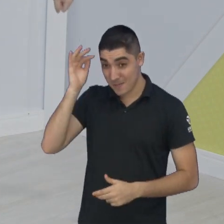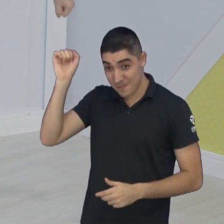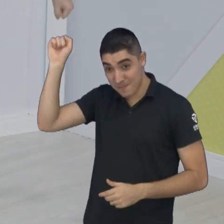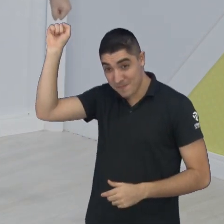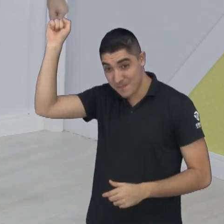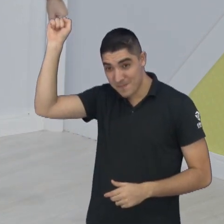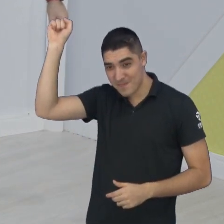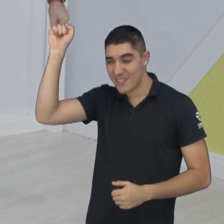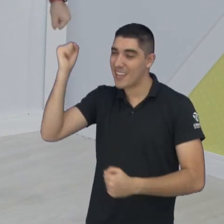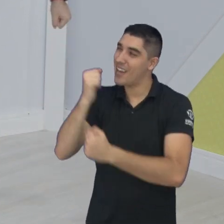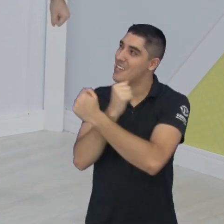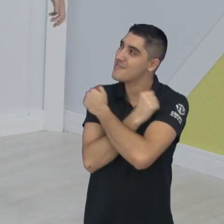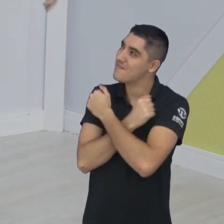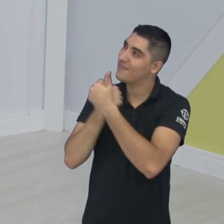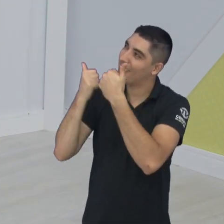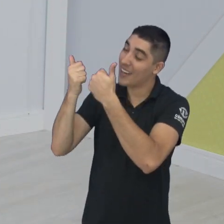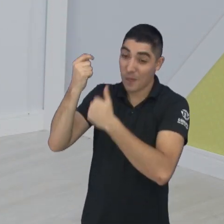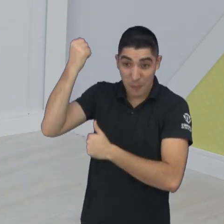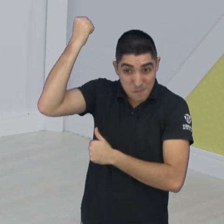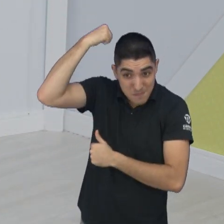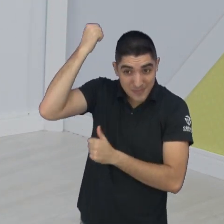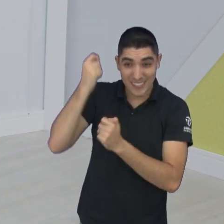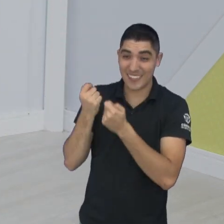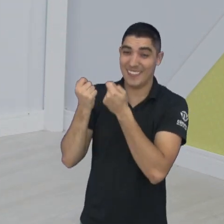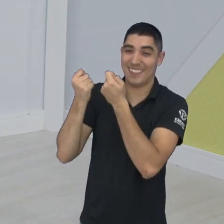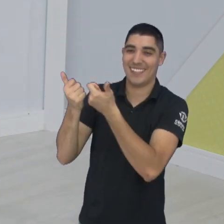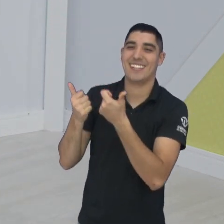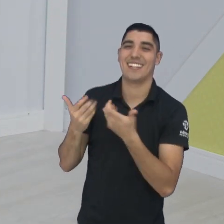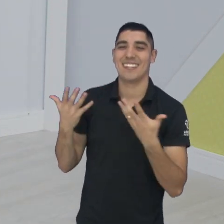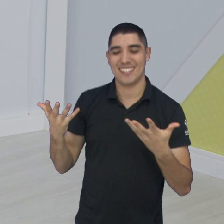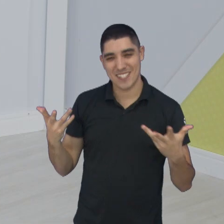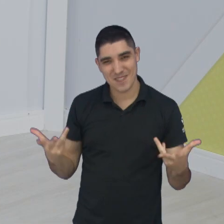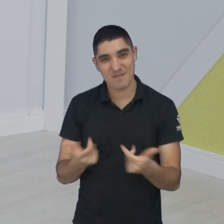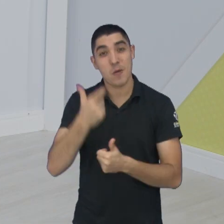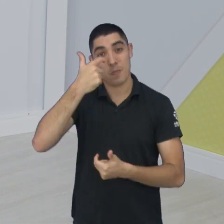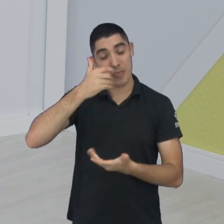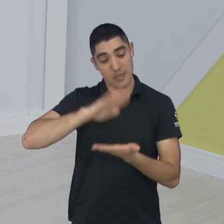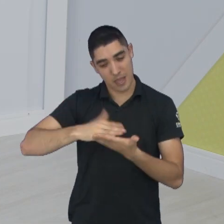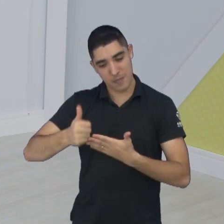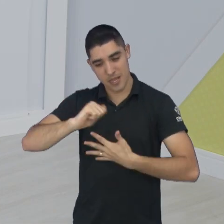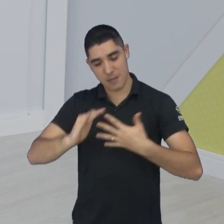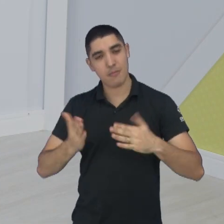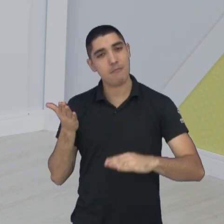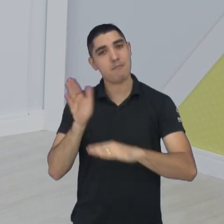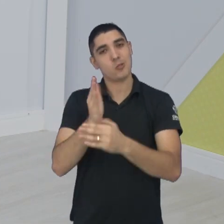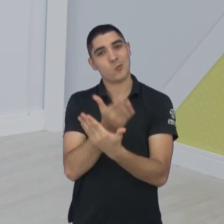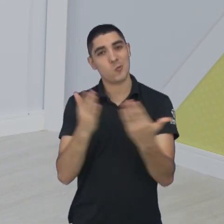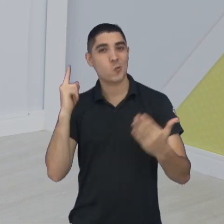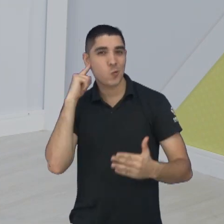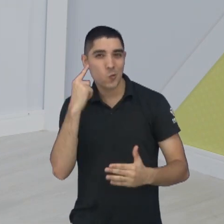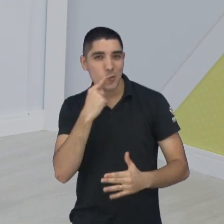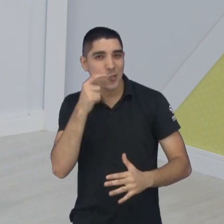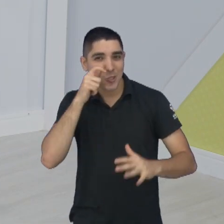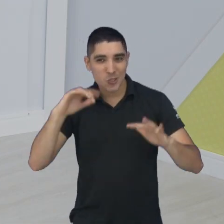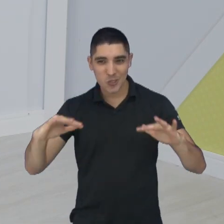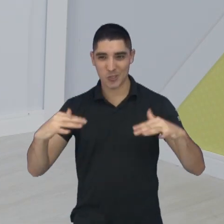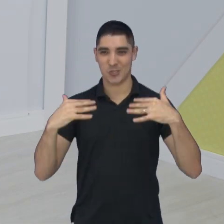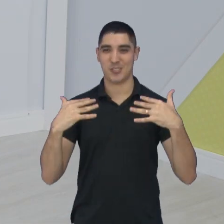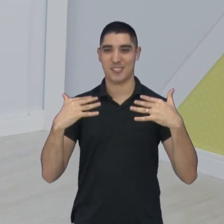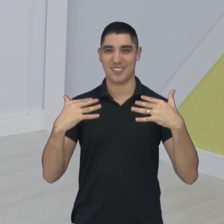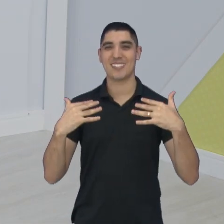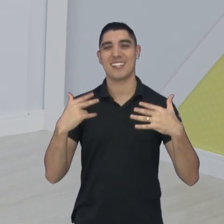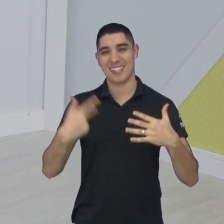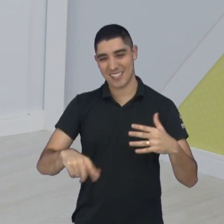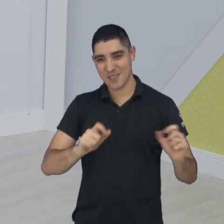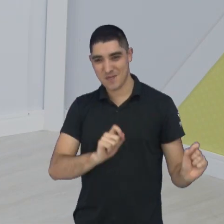Luizão, aquele abraço. Ô, louco, quase deu um croque no Luizão. Gente da melhor qualidade, o Luizão levando a informação para a comunidade surda. Calma, Bete! É informação para a